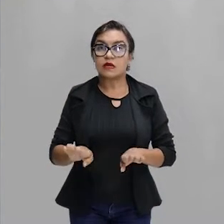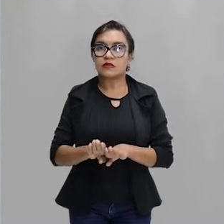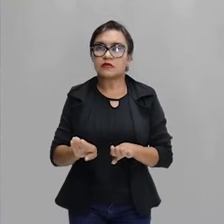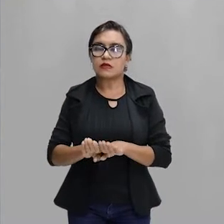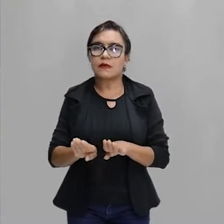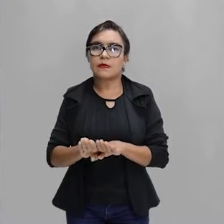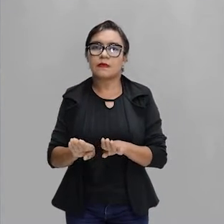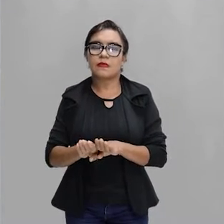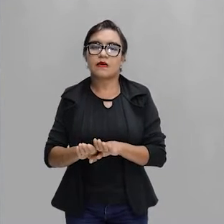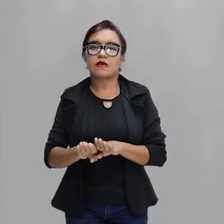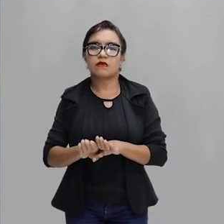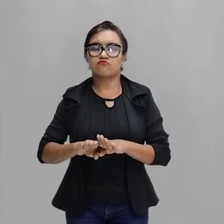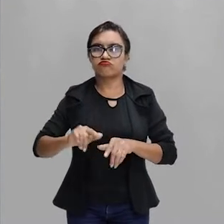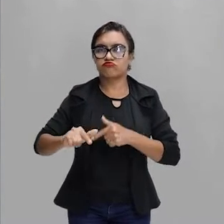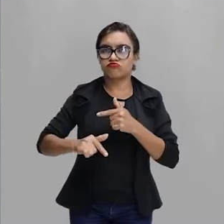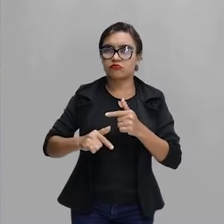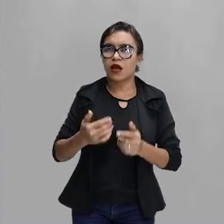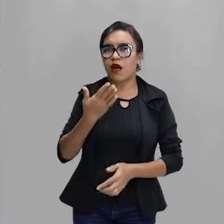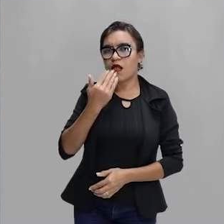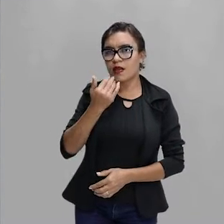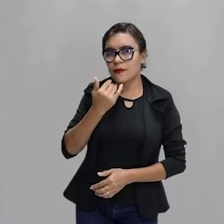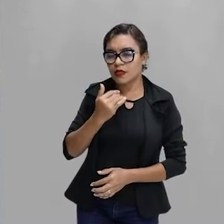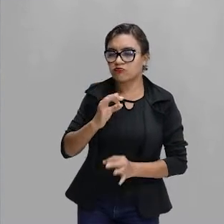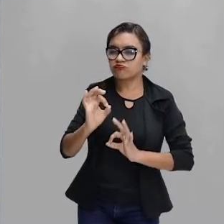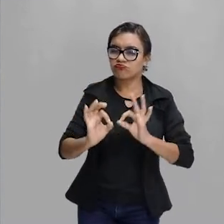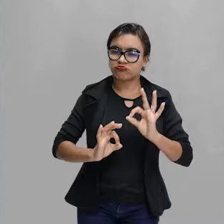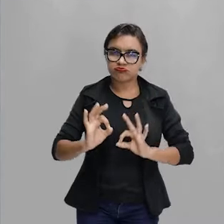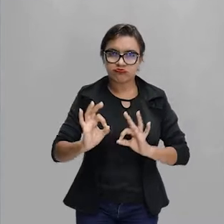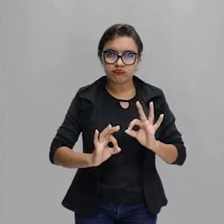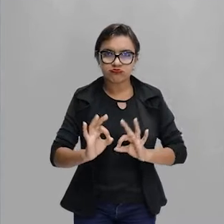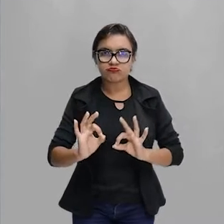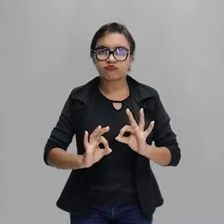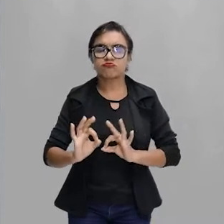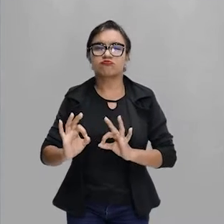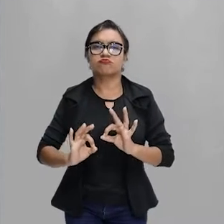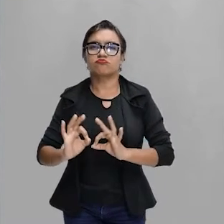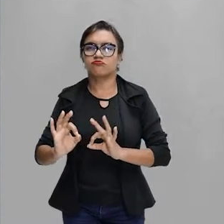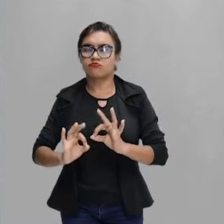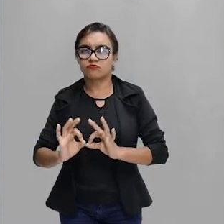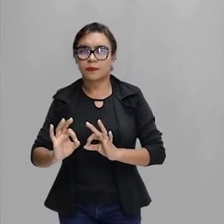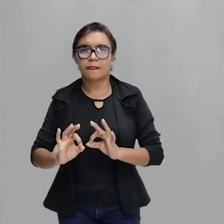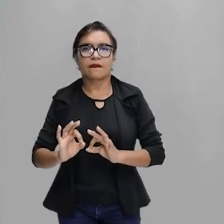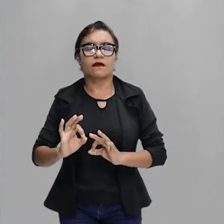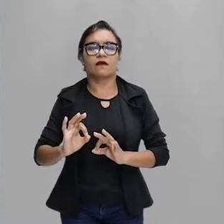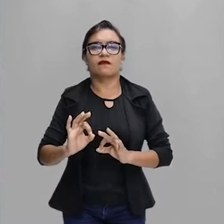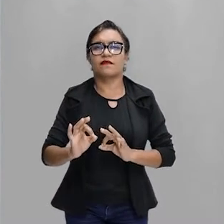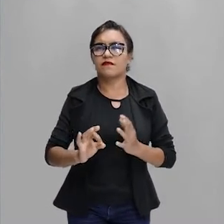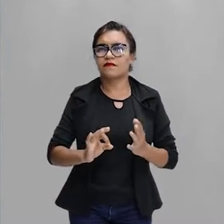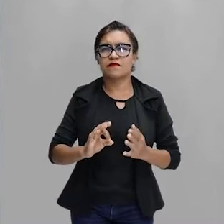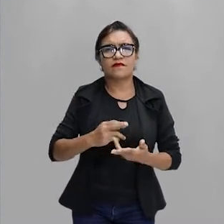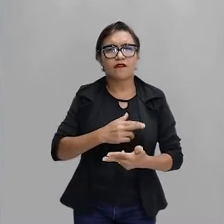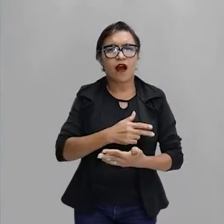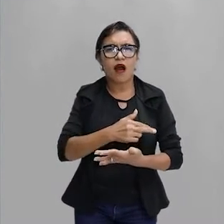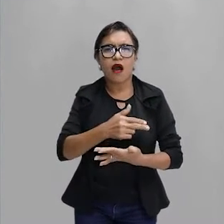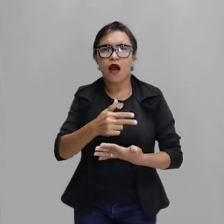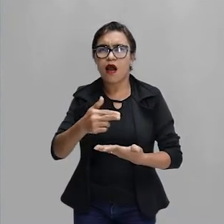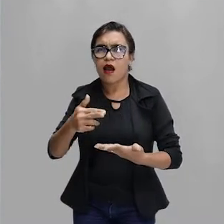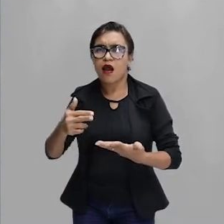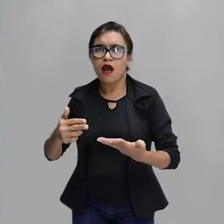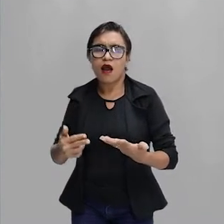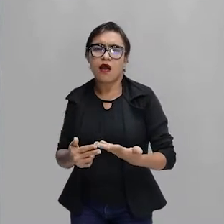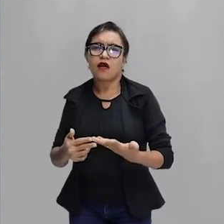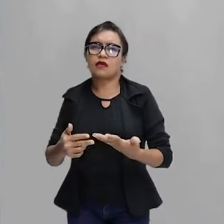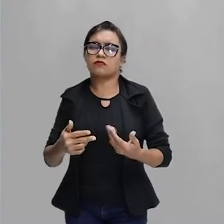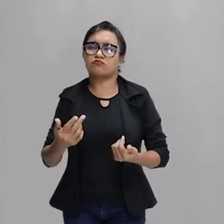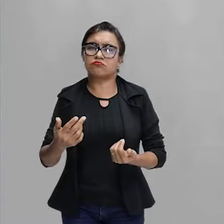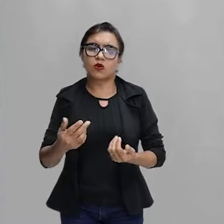exemplo, alimentação regrada, com, por exemplo, correção de proteínas, cálcio, ferro, temperatura